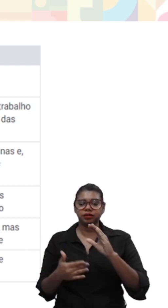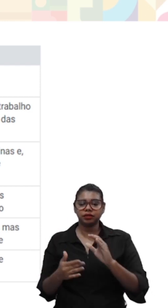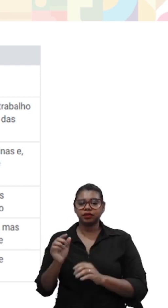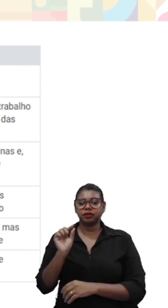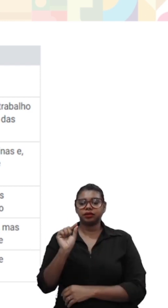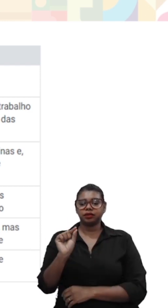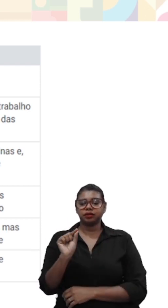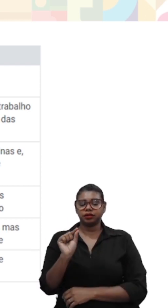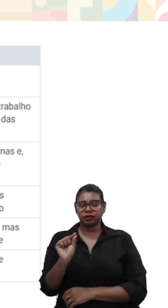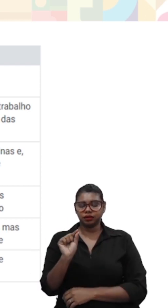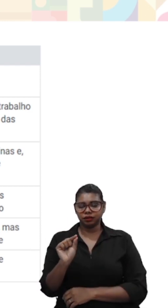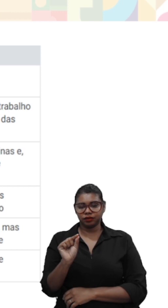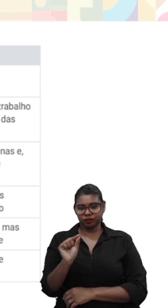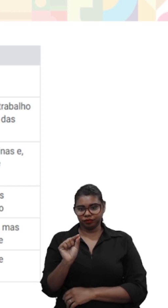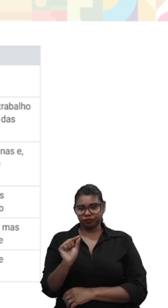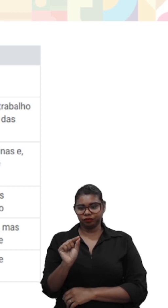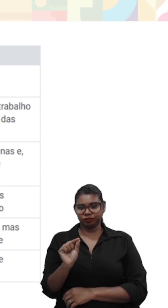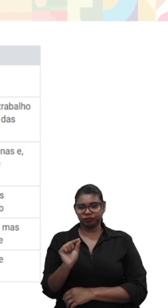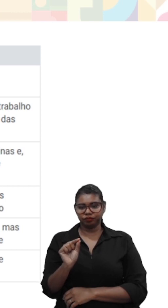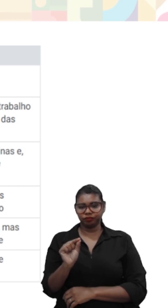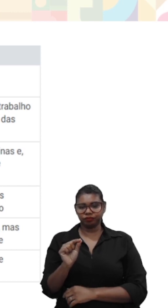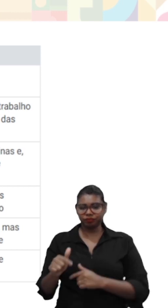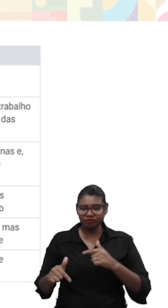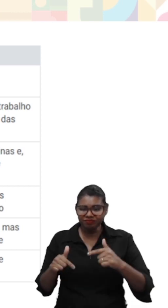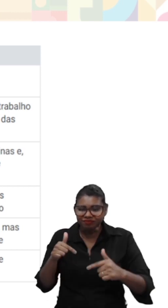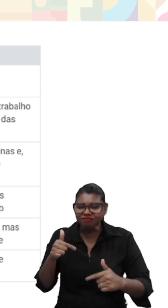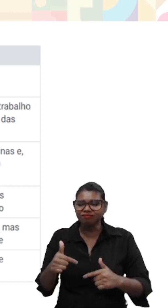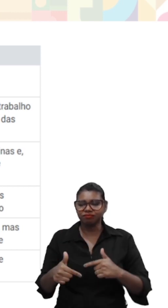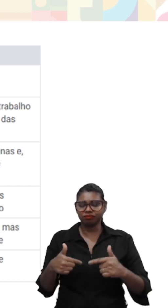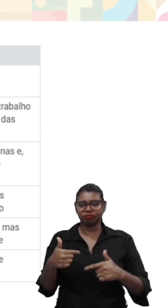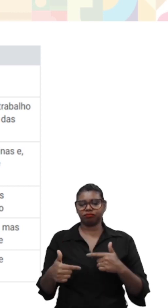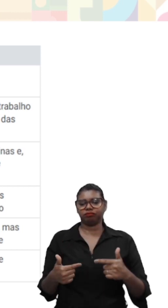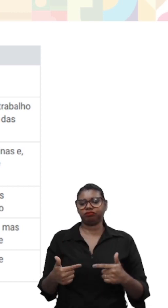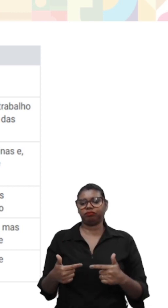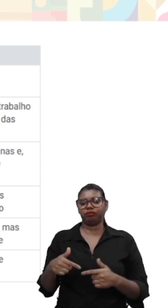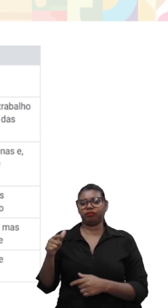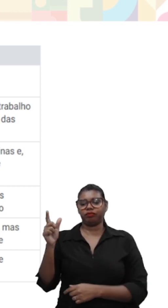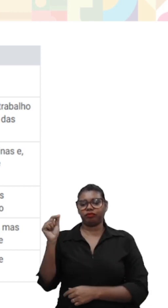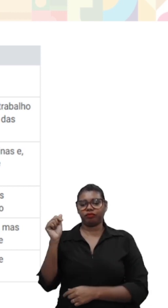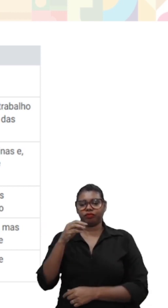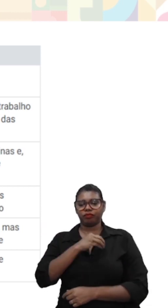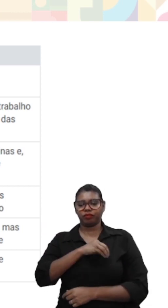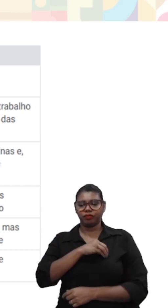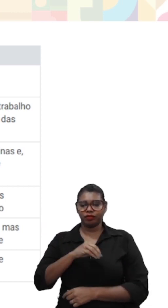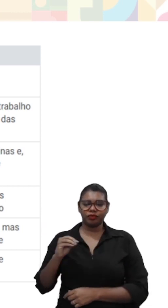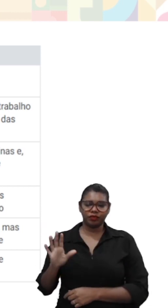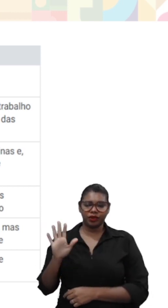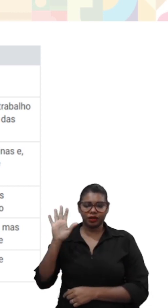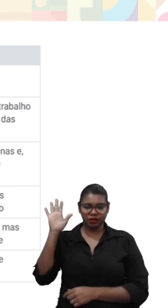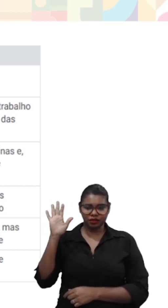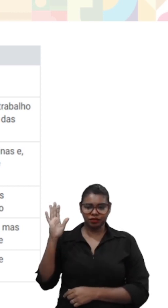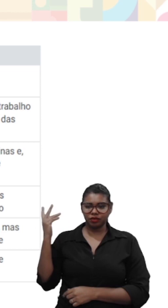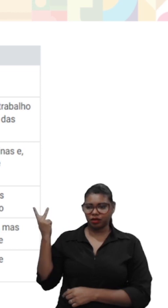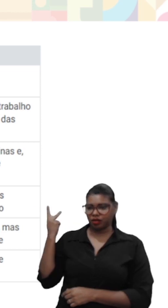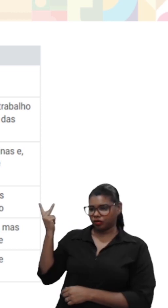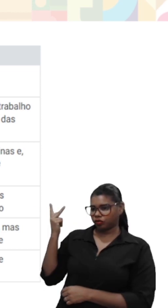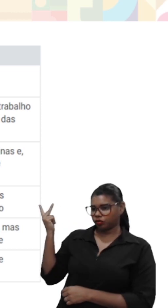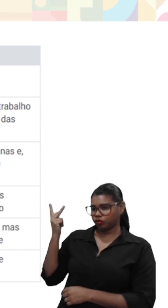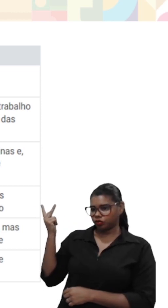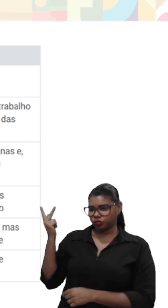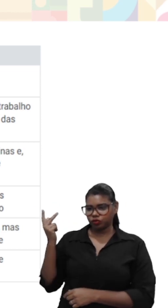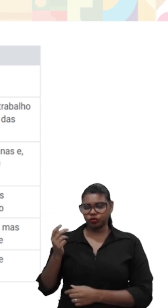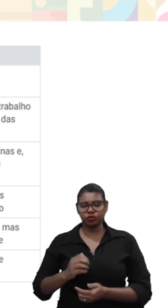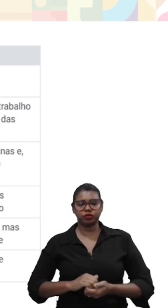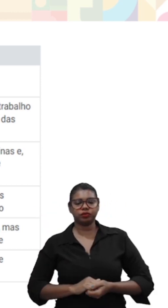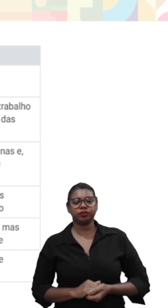da produção puxada, né? Os salários são altos, tanto um quanto o outro, mas o Toyotismo nem